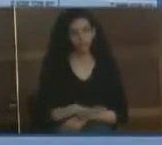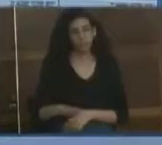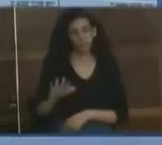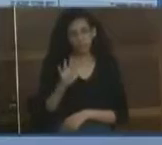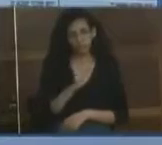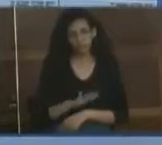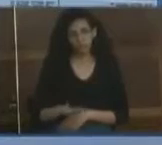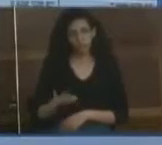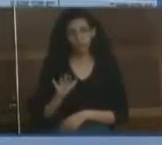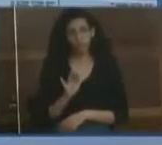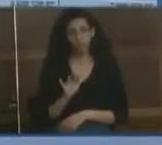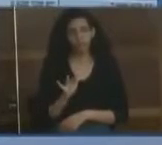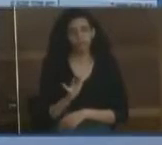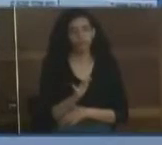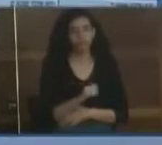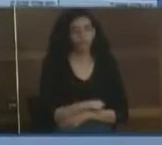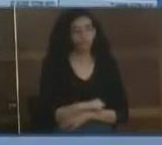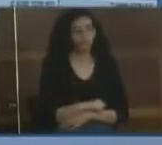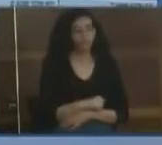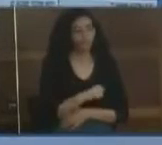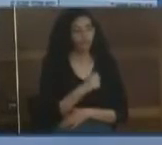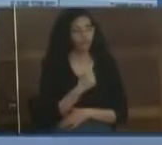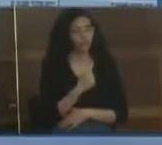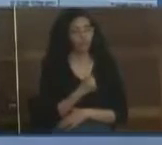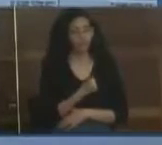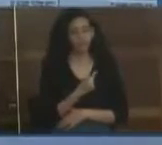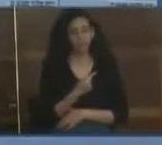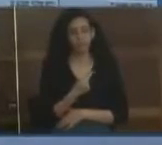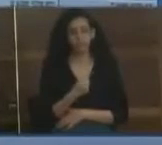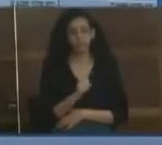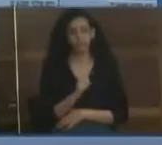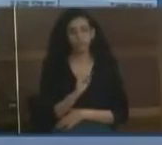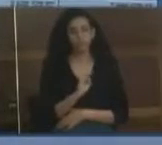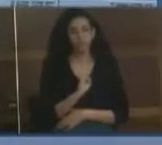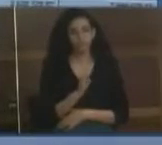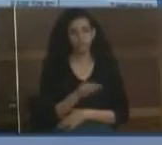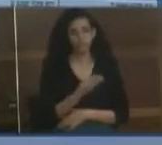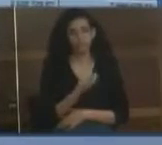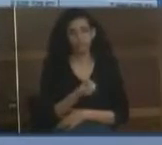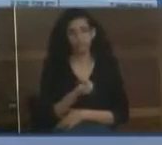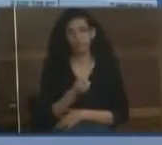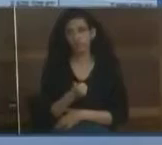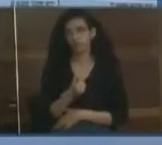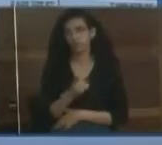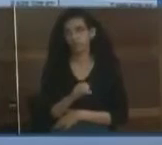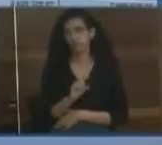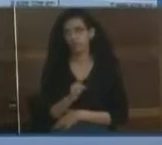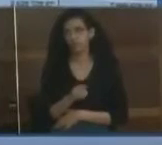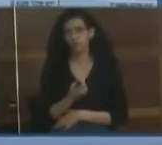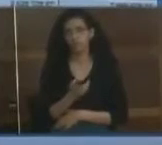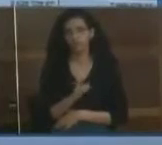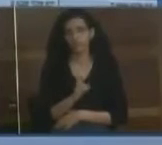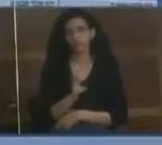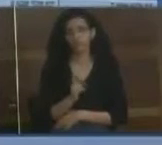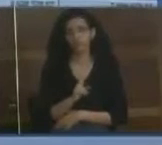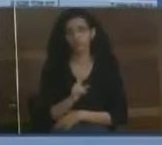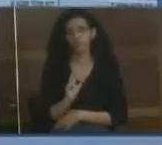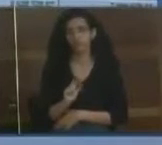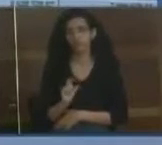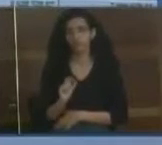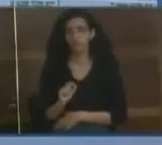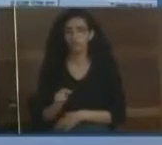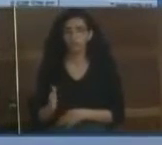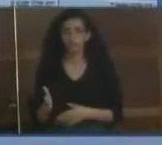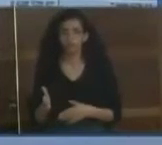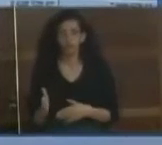geral despesa orçada atualizada de 18 milhões 699 mil reais despesa empenhada até